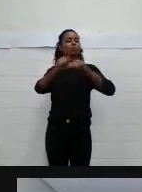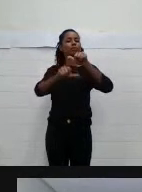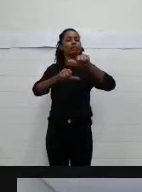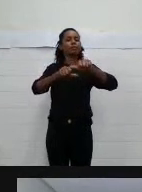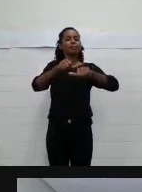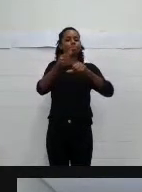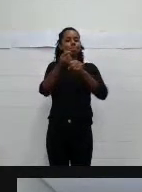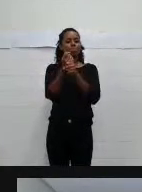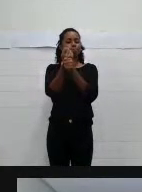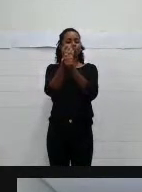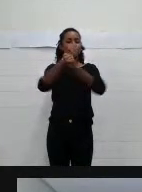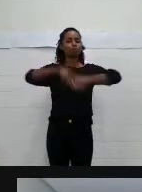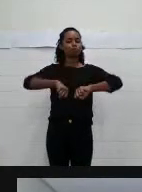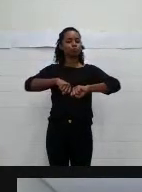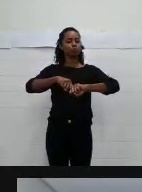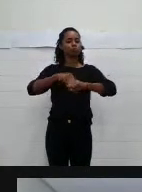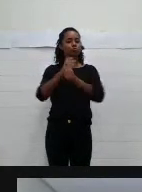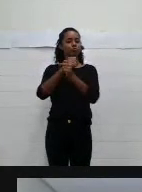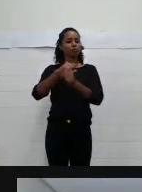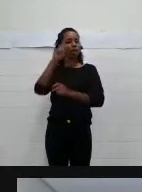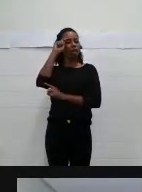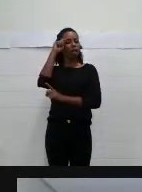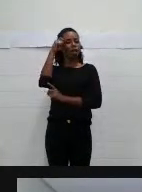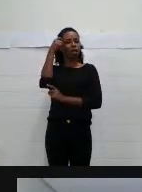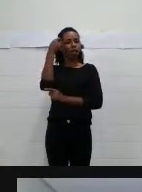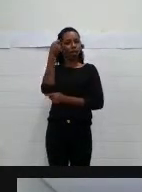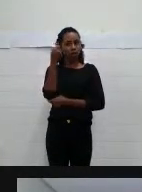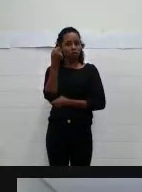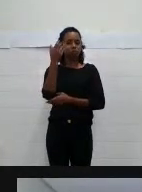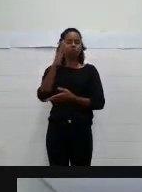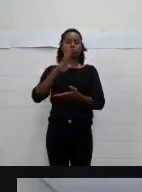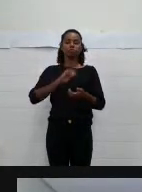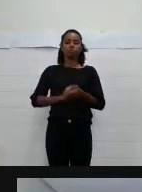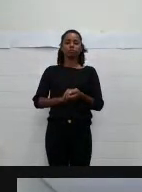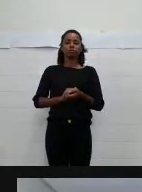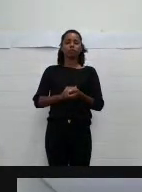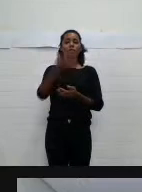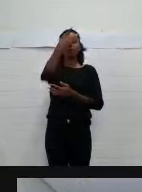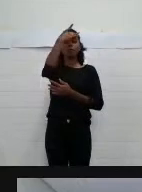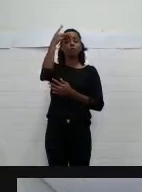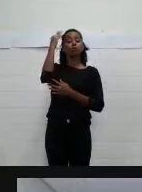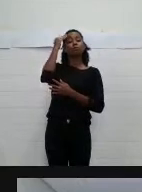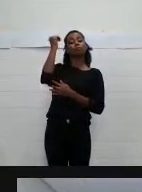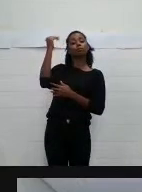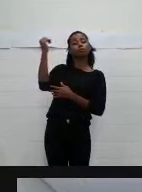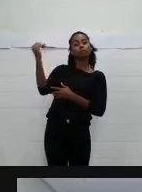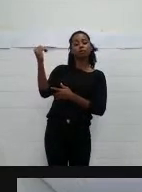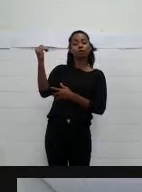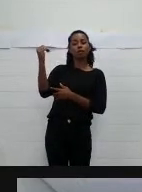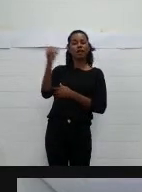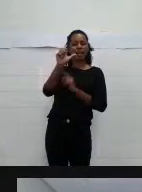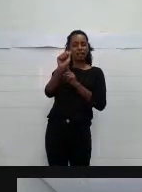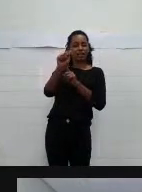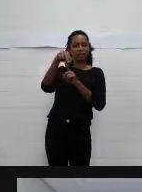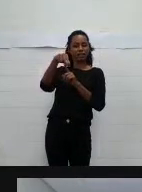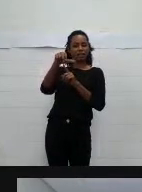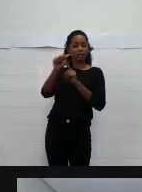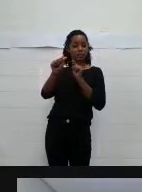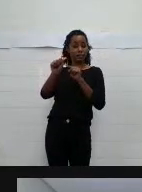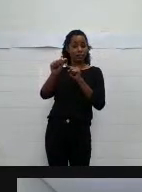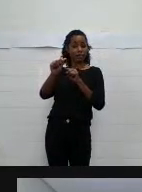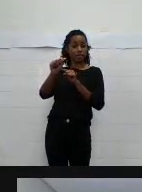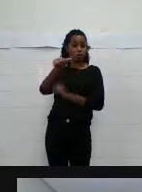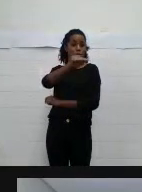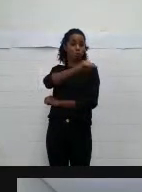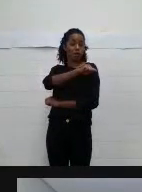escravista? Que autores se destacaram? Ana Maria é uma mestranda lá do PROFEPT, do Instituto Federal